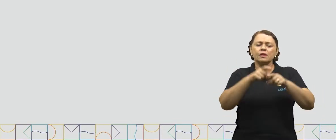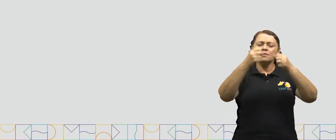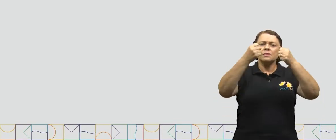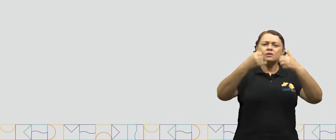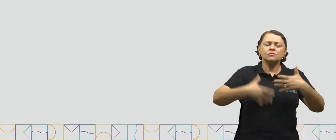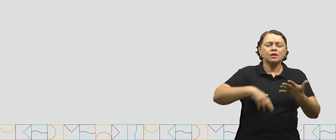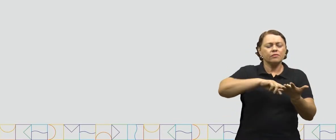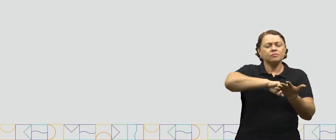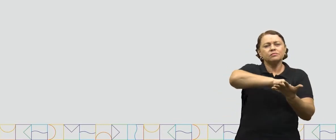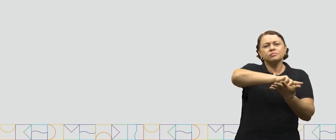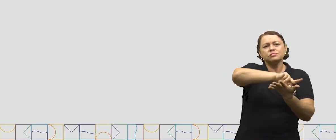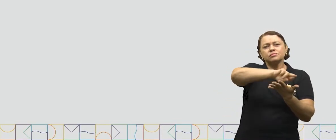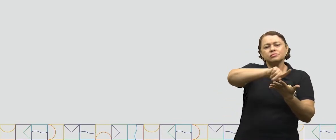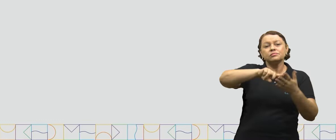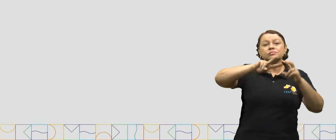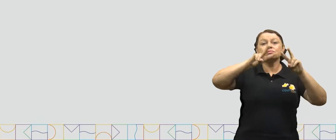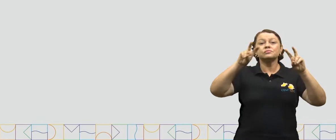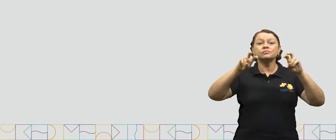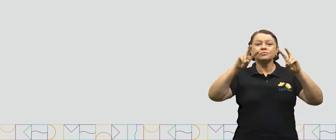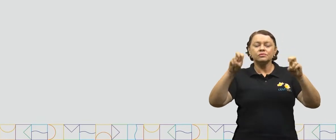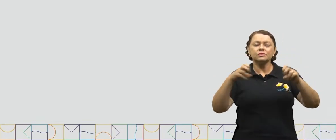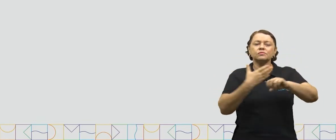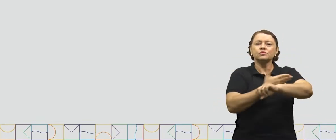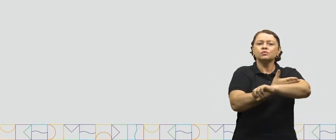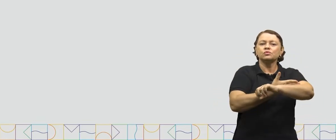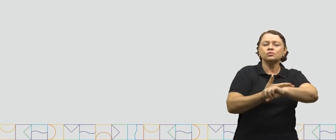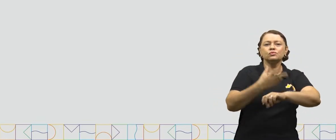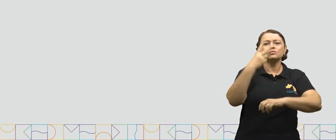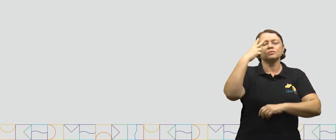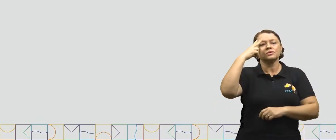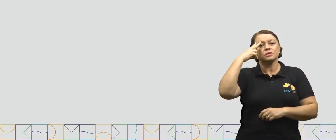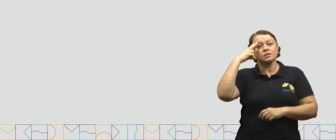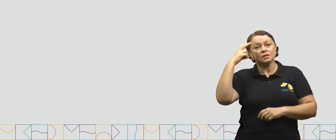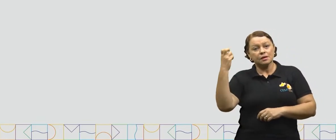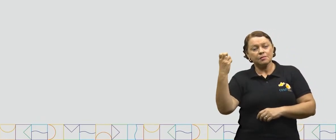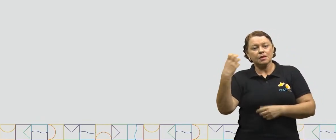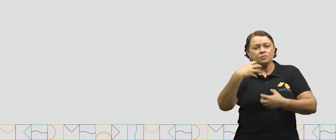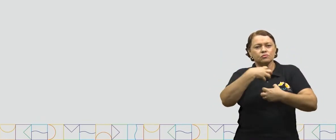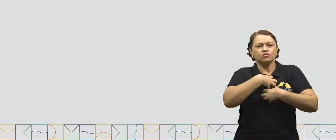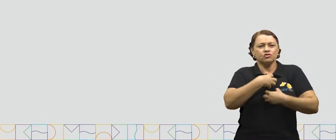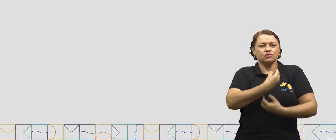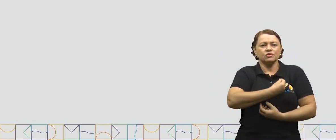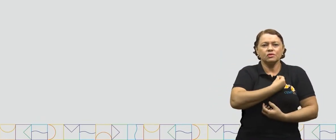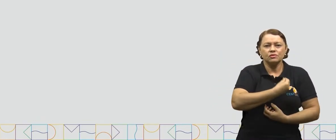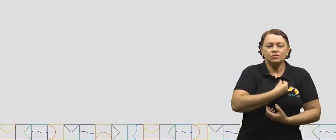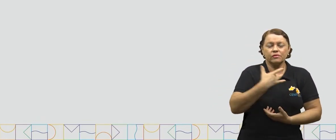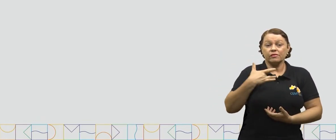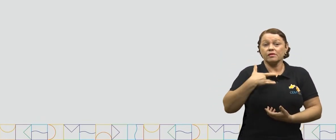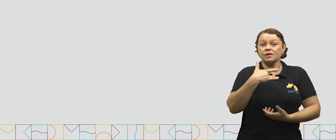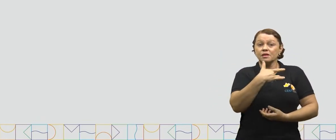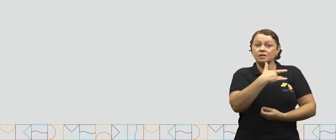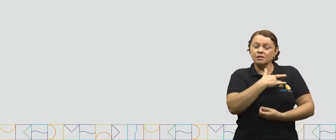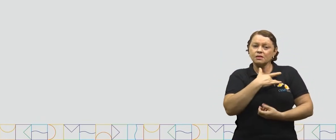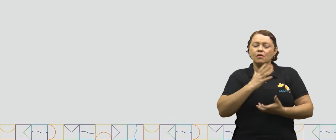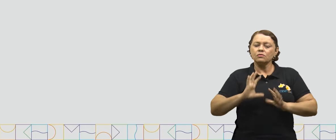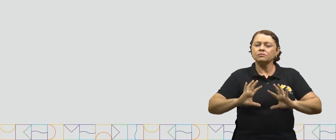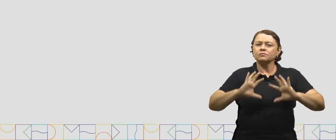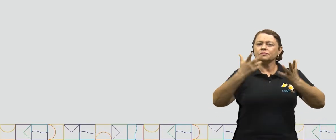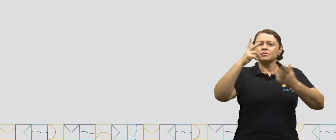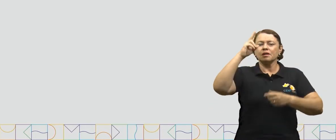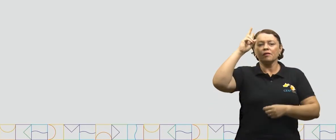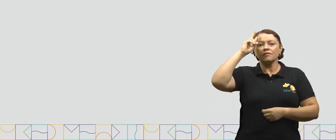uma diversidade de assuntos, costumes, saberes, modos de viver, saúde,